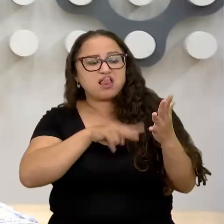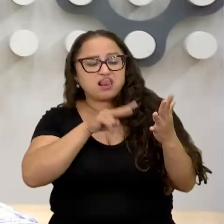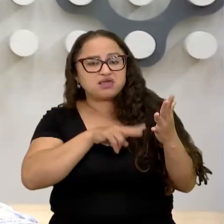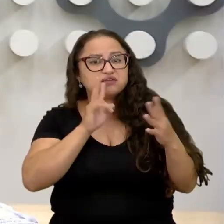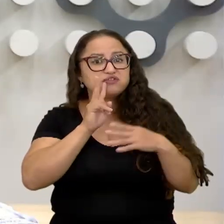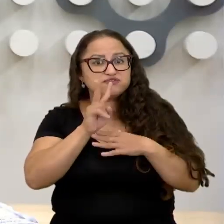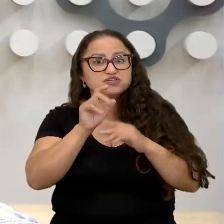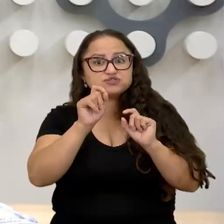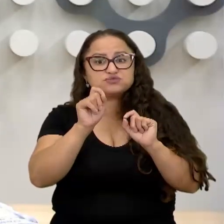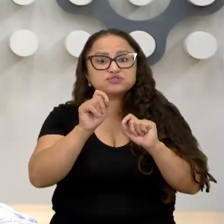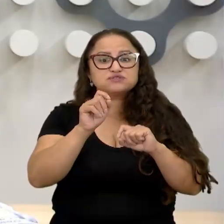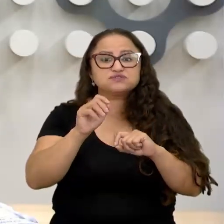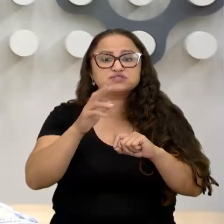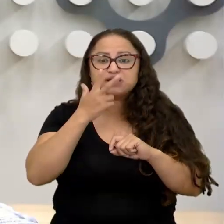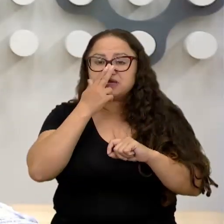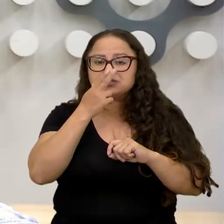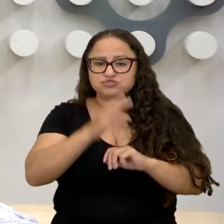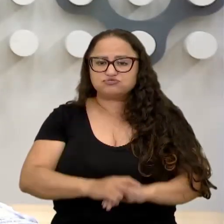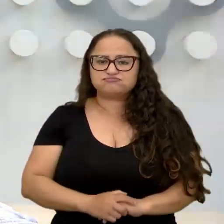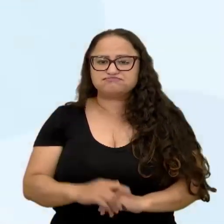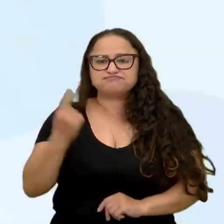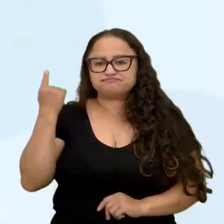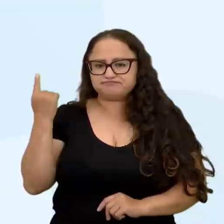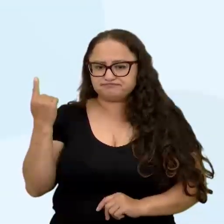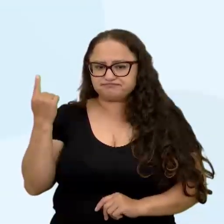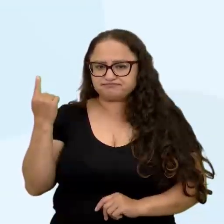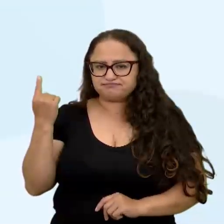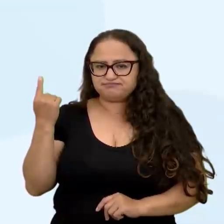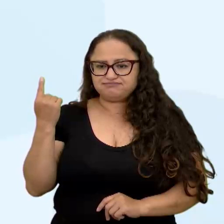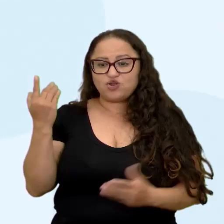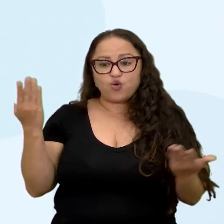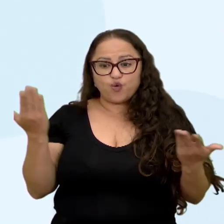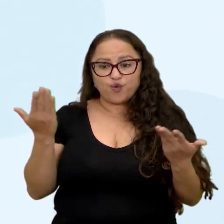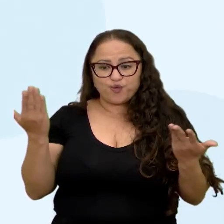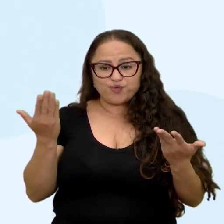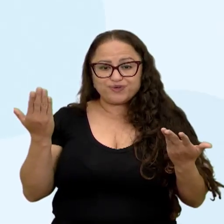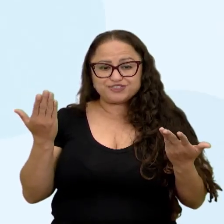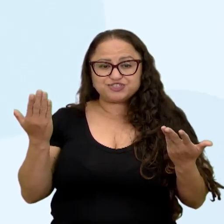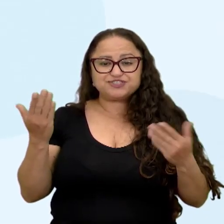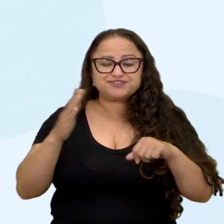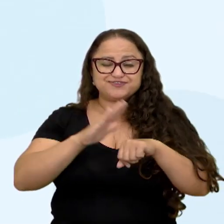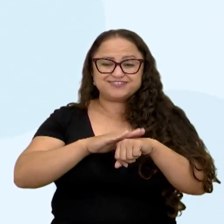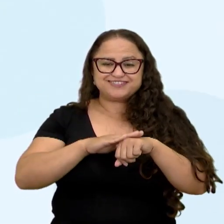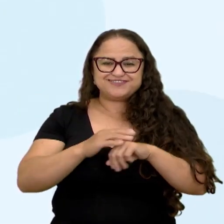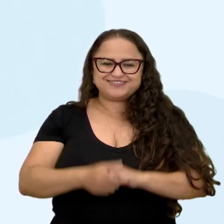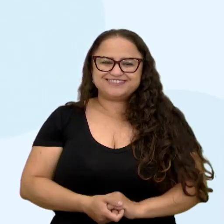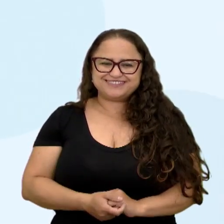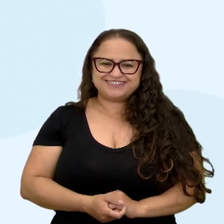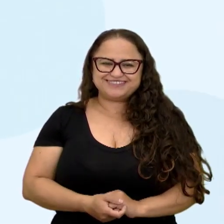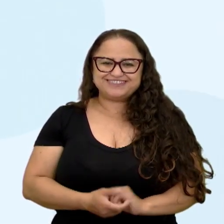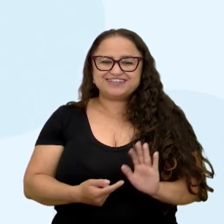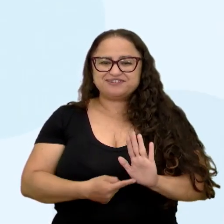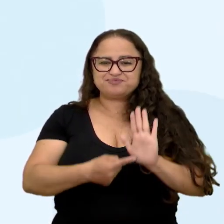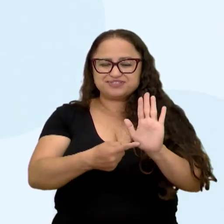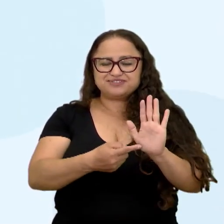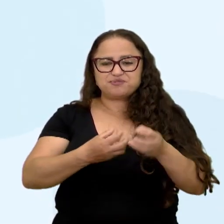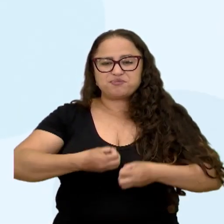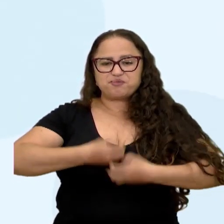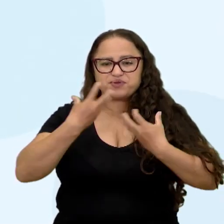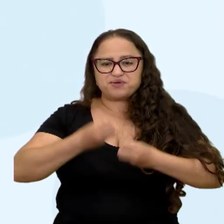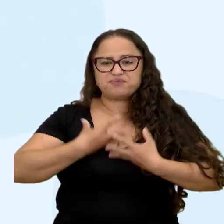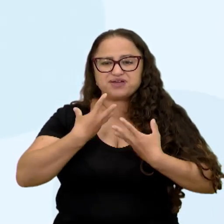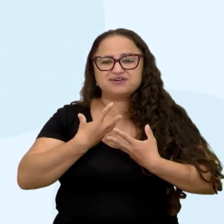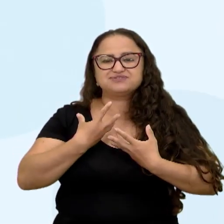você achou da nossa aula. Então, está aqui na tela o que nós fizemos hoje. Nós fomos apresentados